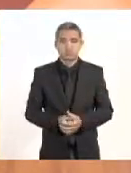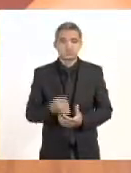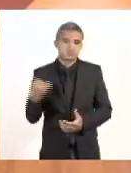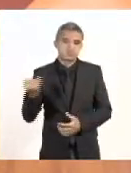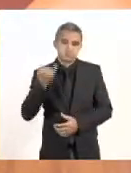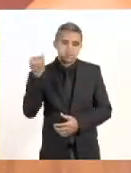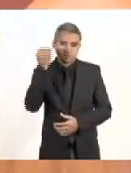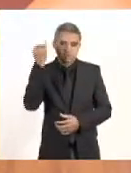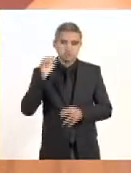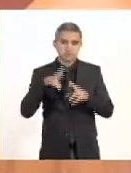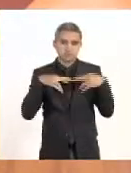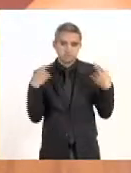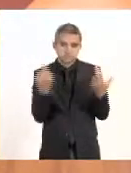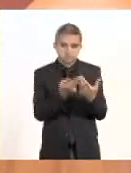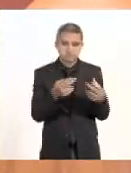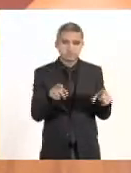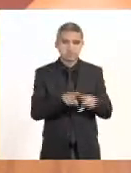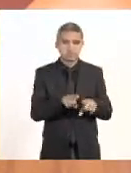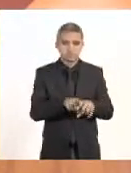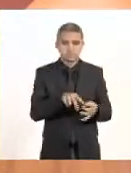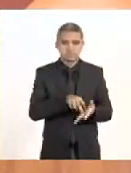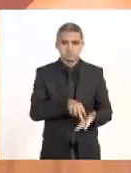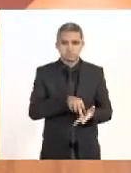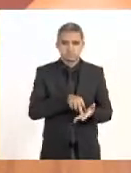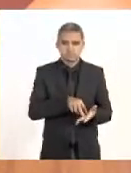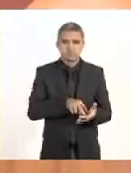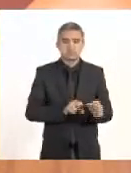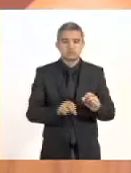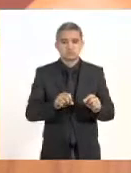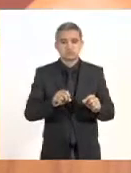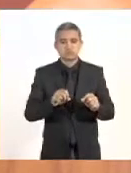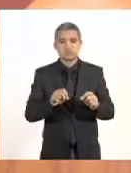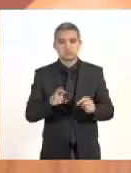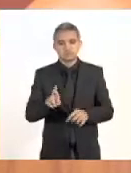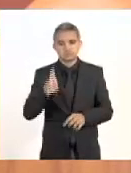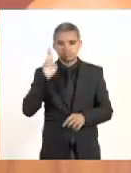essas reuniões e o fortalecimento das representações sociais